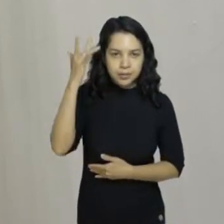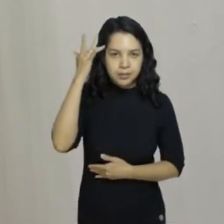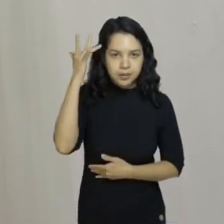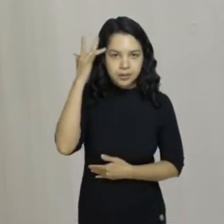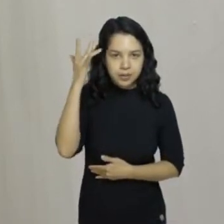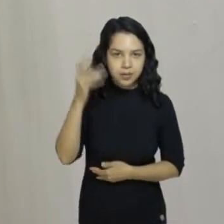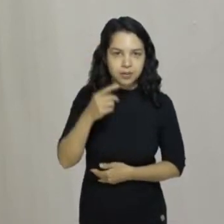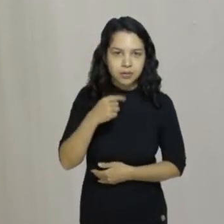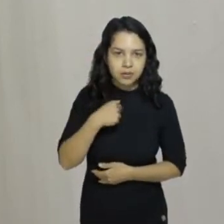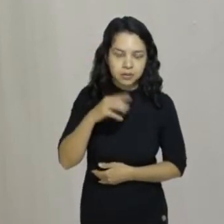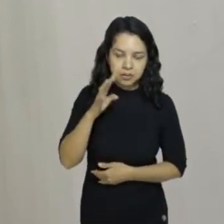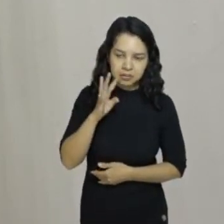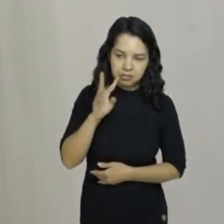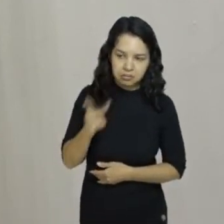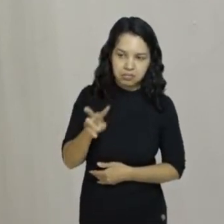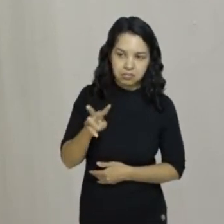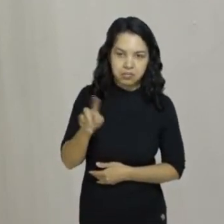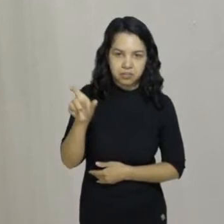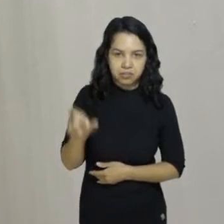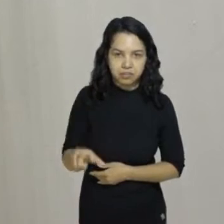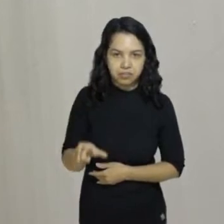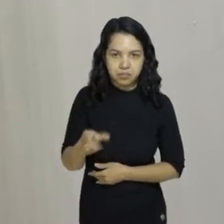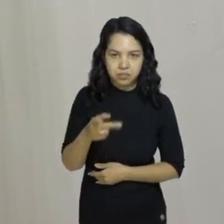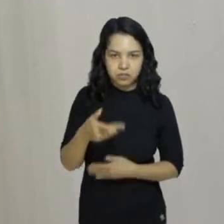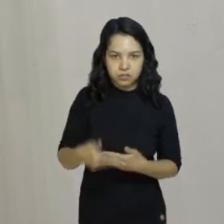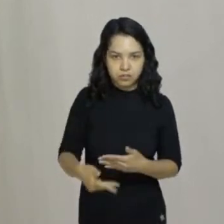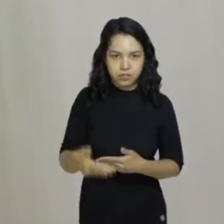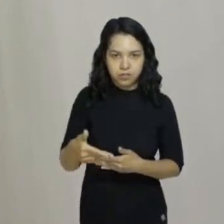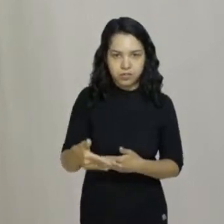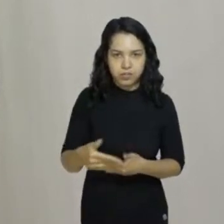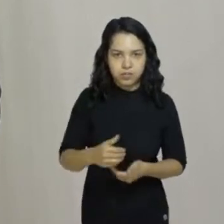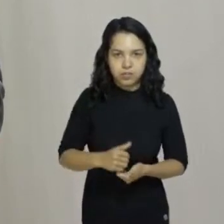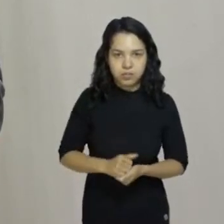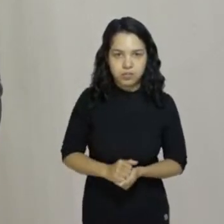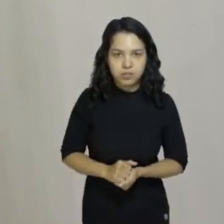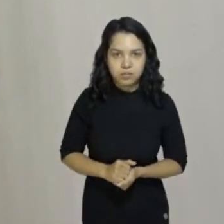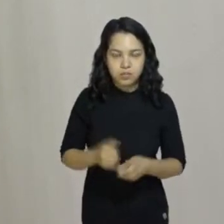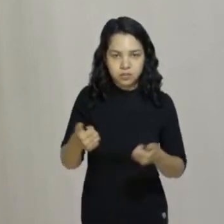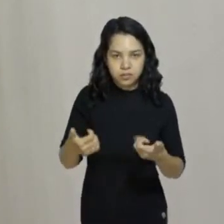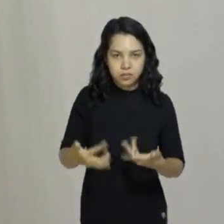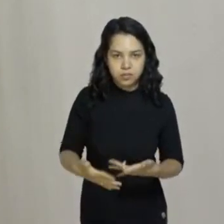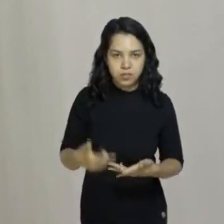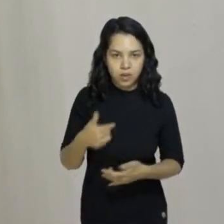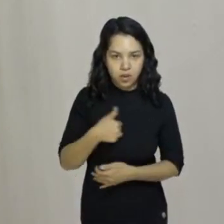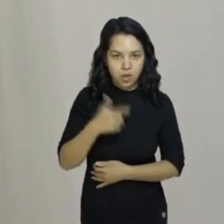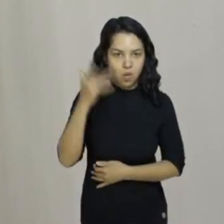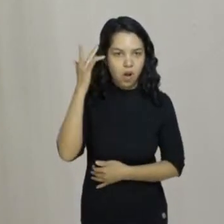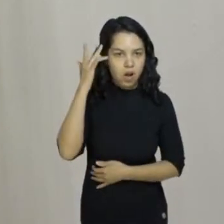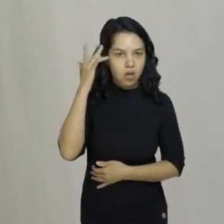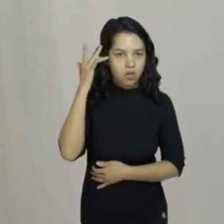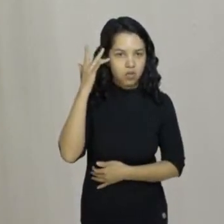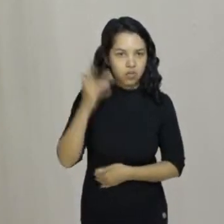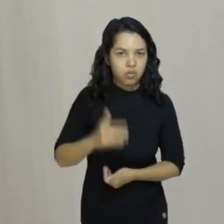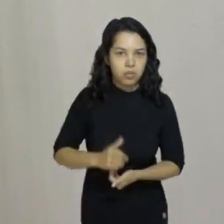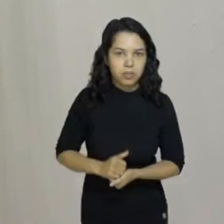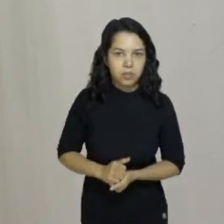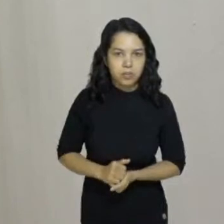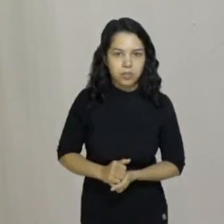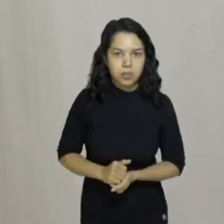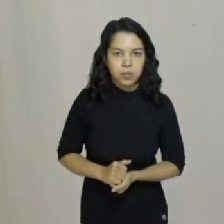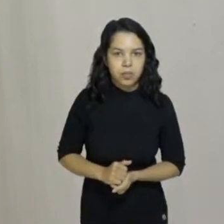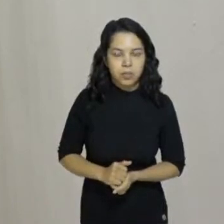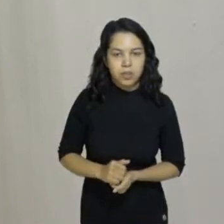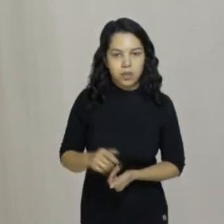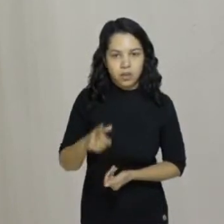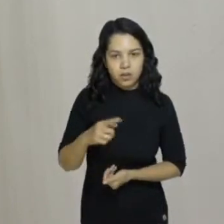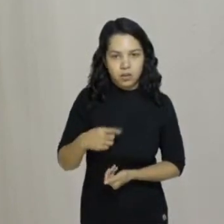eu escuto alguém iniciar uma frase com uma uma colocação com a frase eu acho auto automaticamente ela cai em